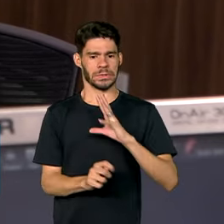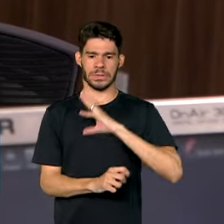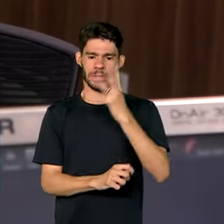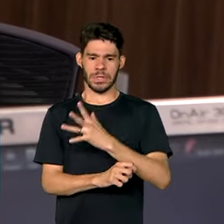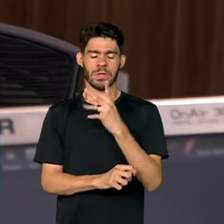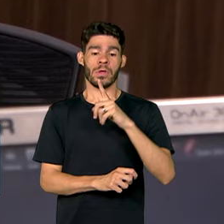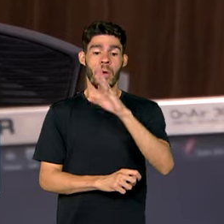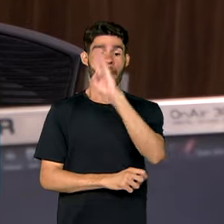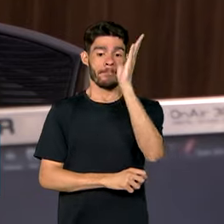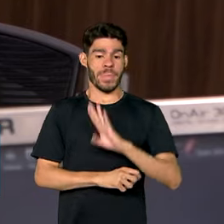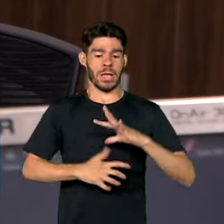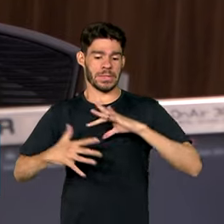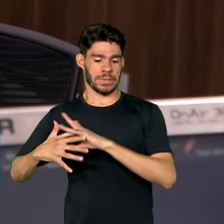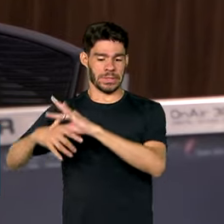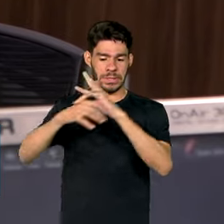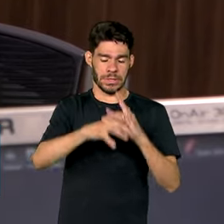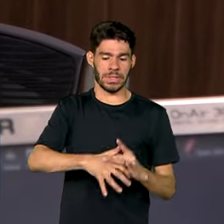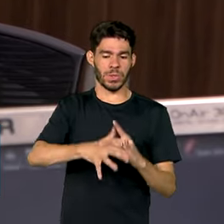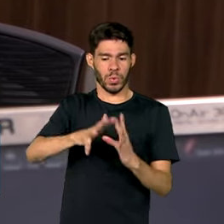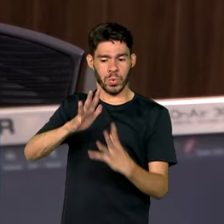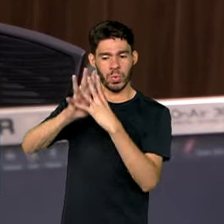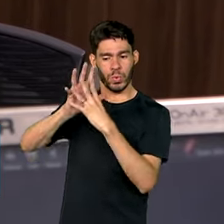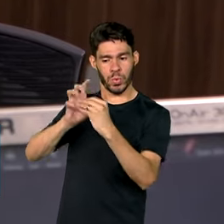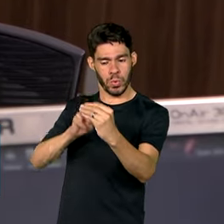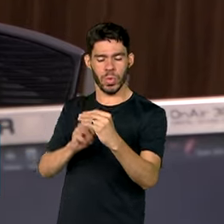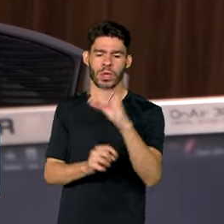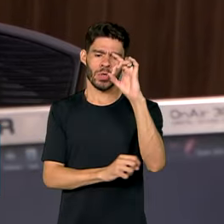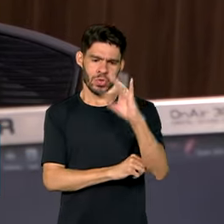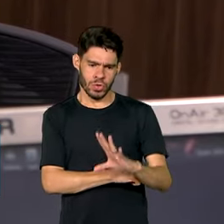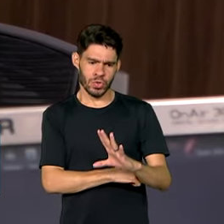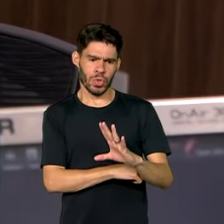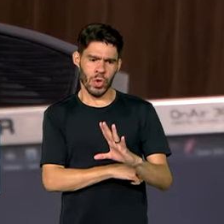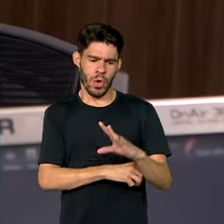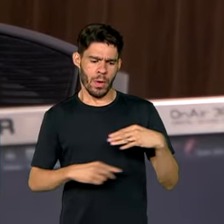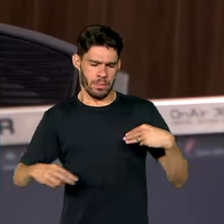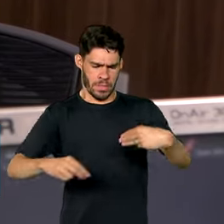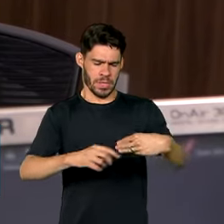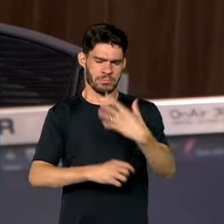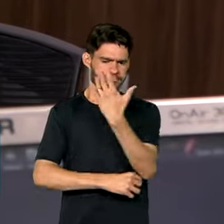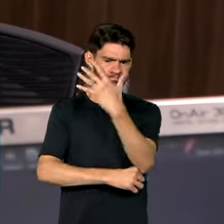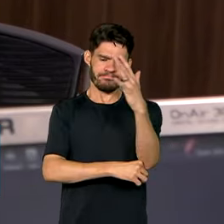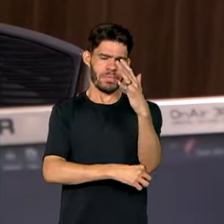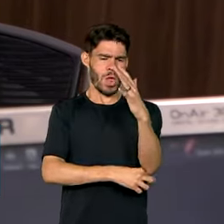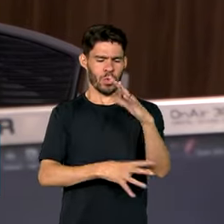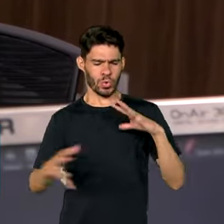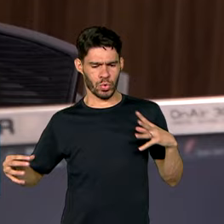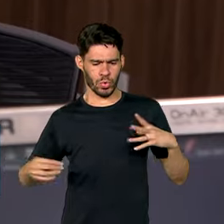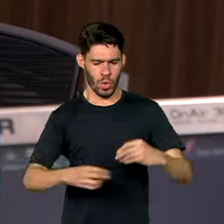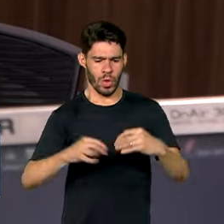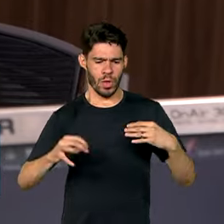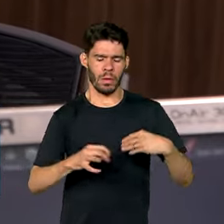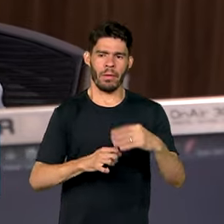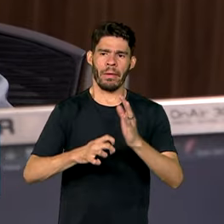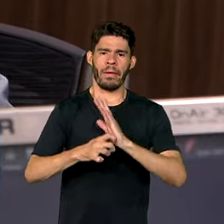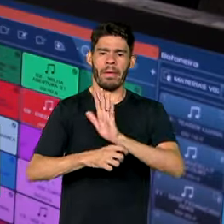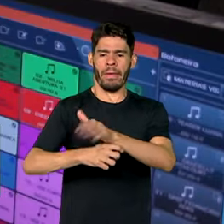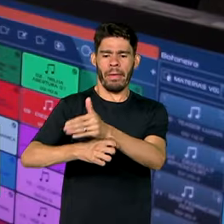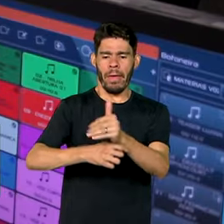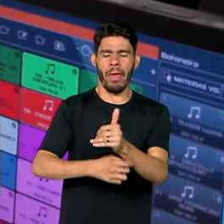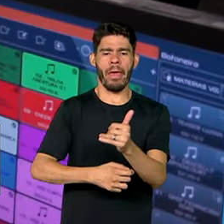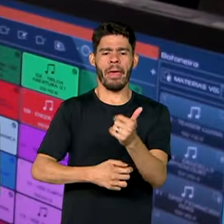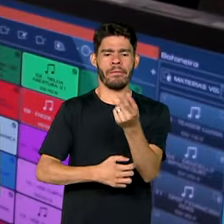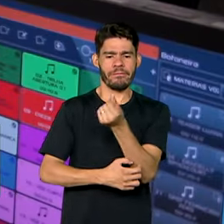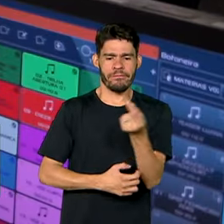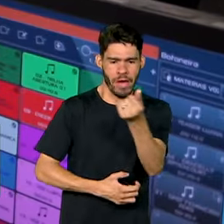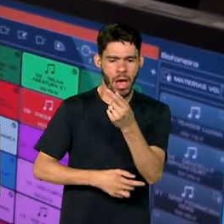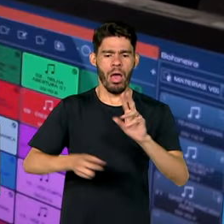Brasil liderando pelo exemplo e não só obviamente Ministério de Meio Ambiente todos os Ministérios Itamarati Fazenda nós